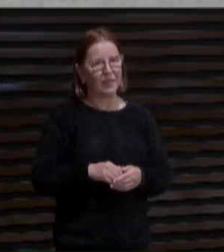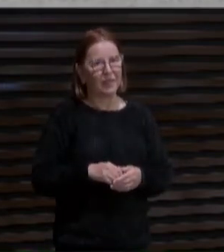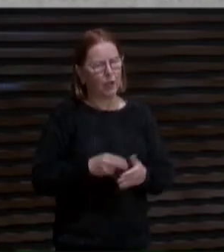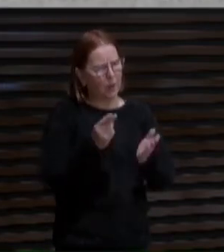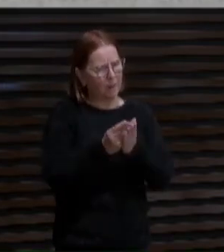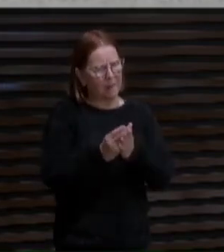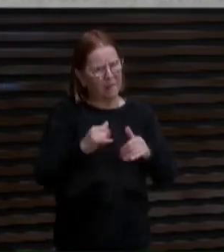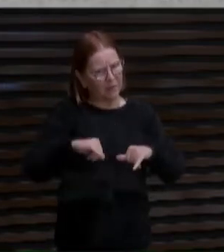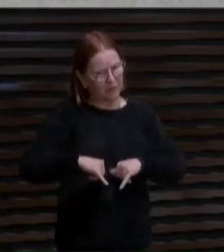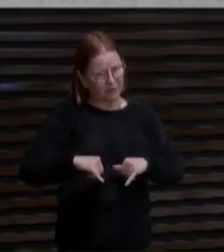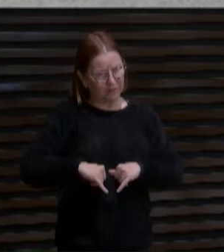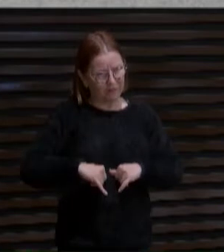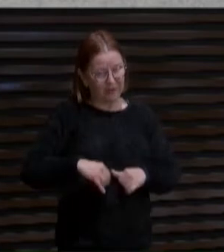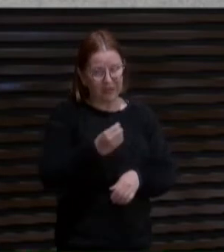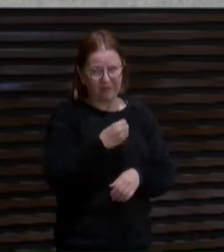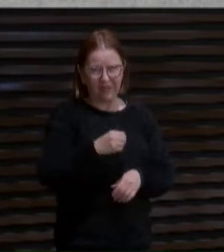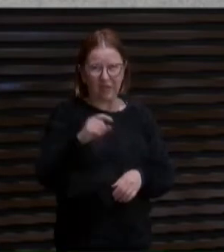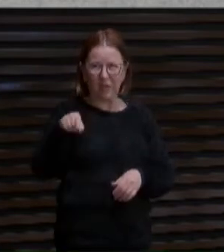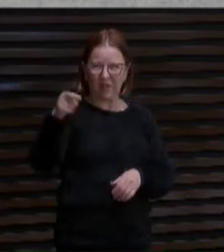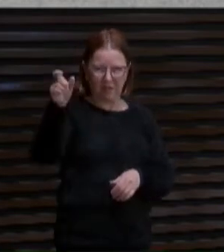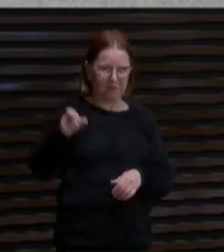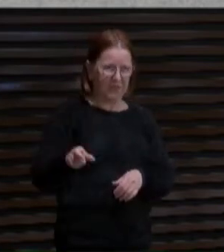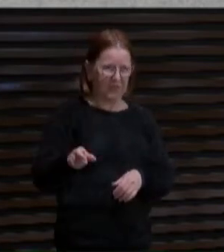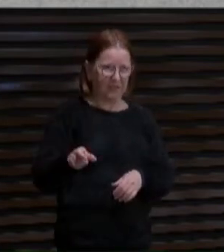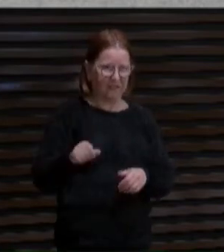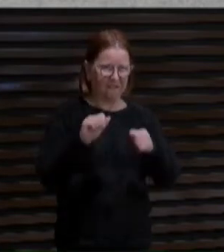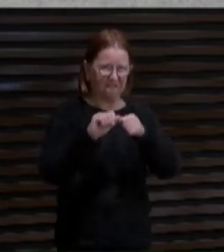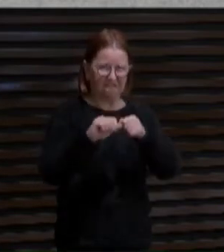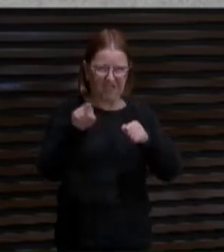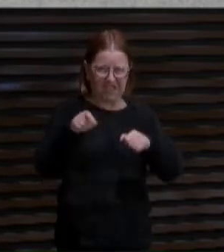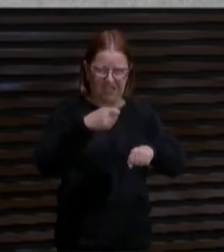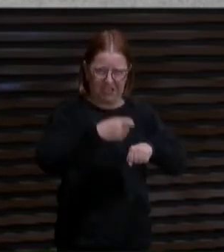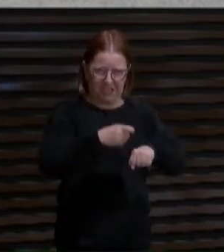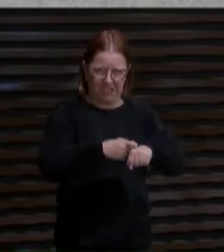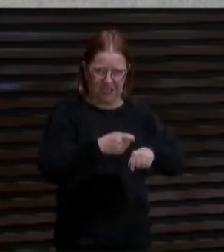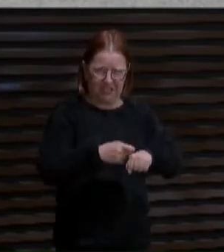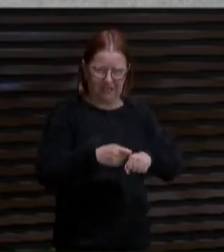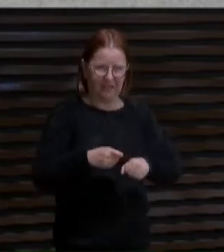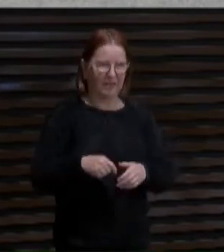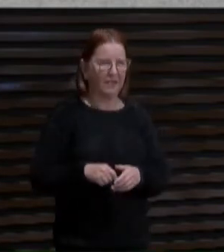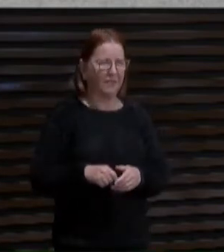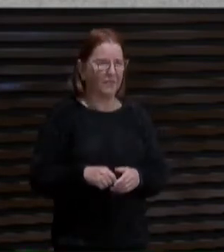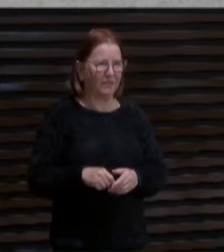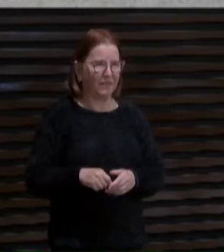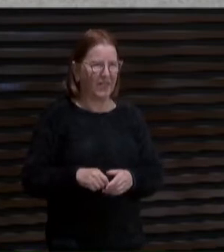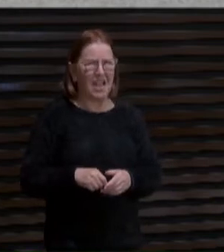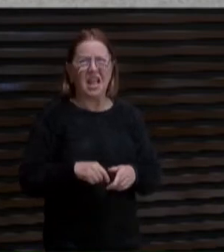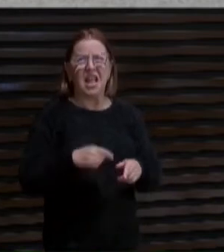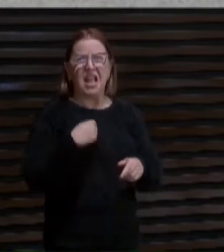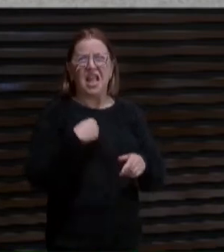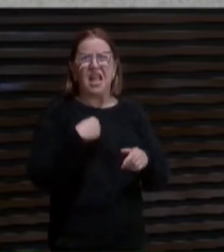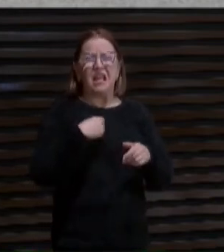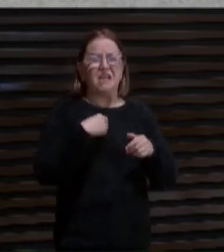ondurecimento a homem a Deus por que que eu tô passando por isso eu que dou dízimo eu que sirvo o senhor eu que faço isso aí